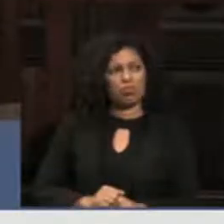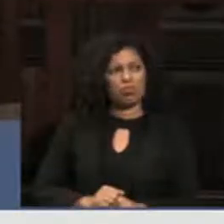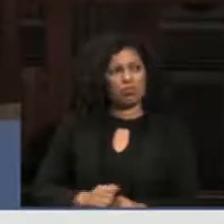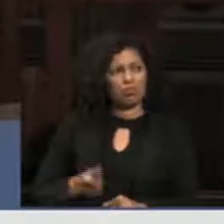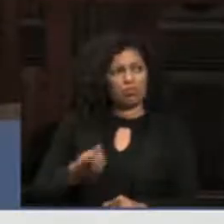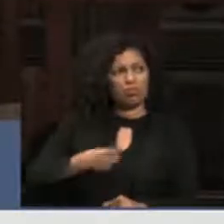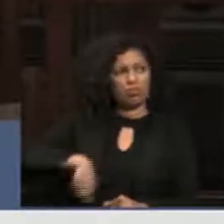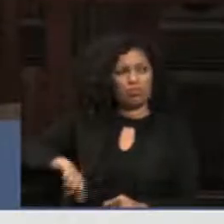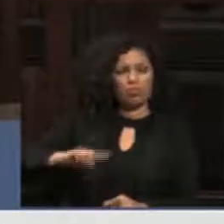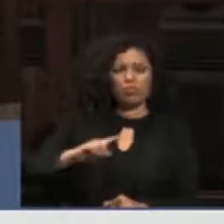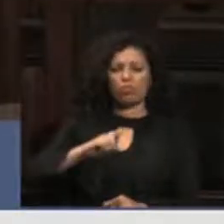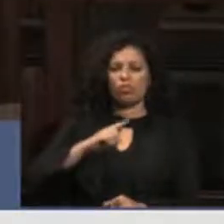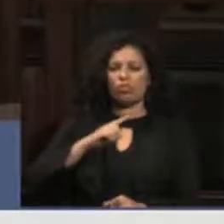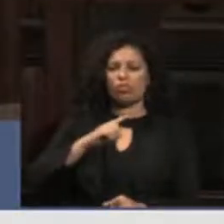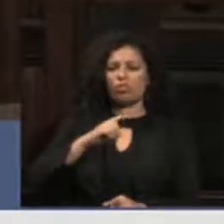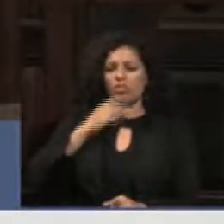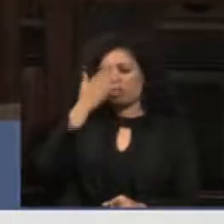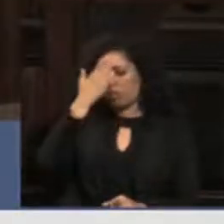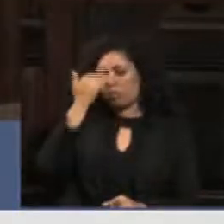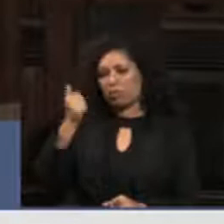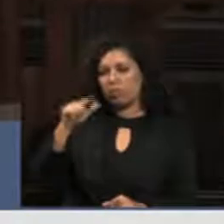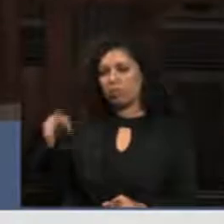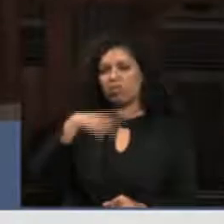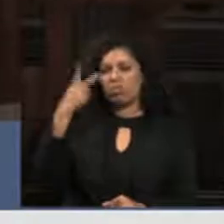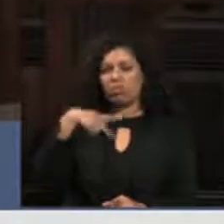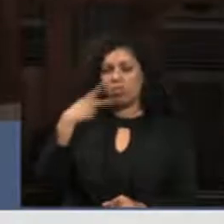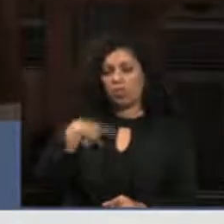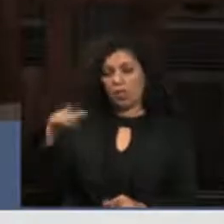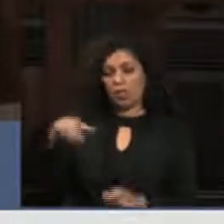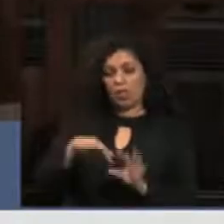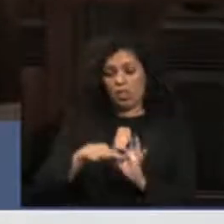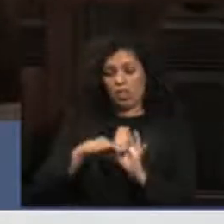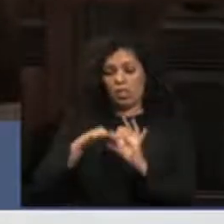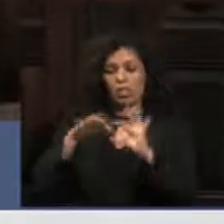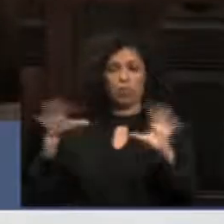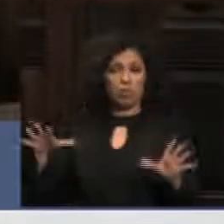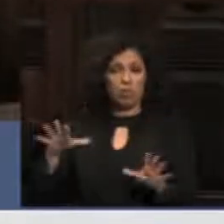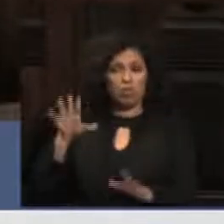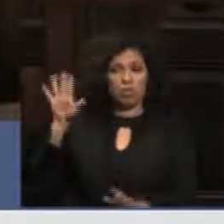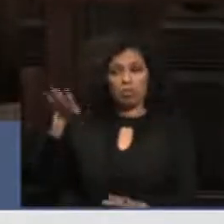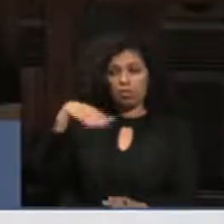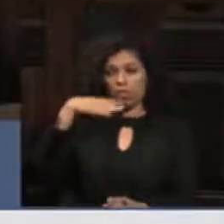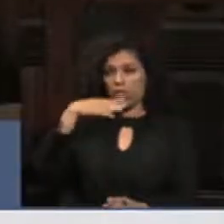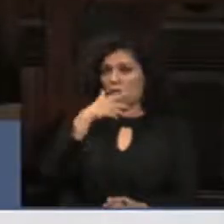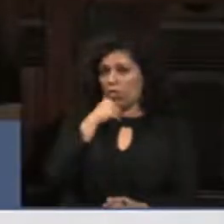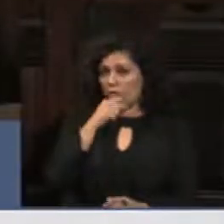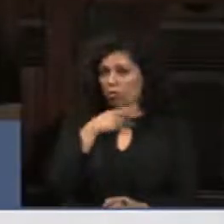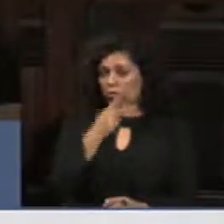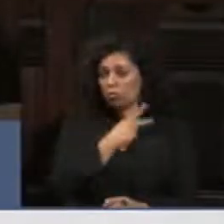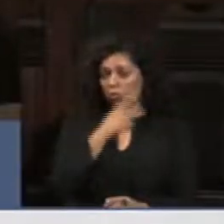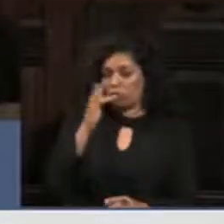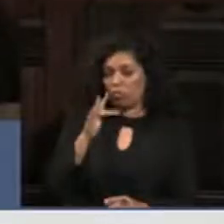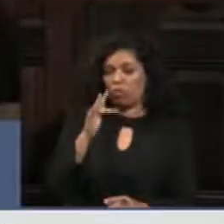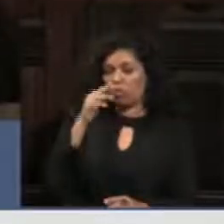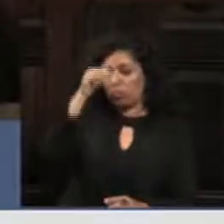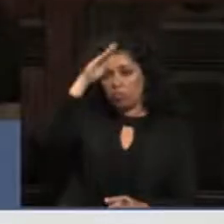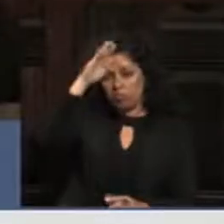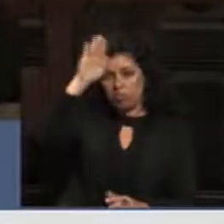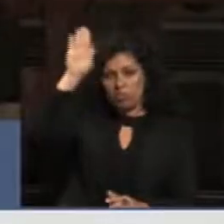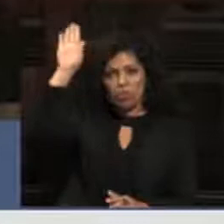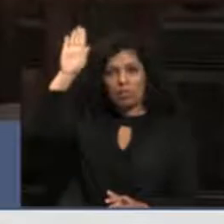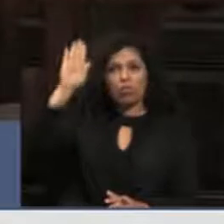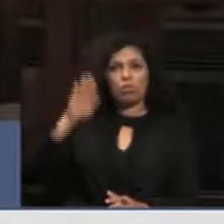de ultraliberal, o candidato Jair Bolsonaro assumiu para